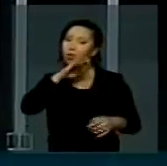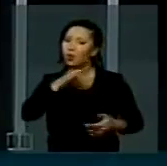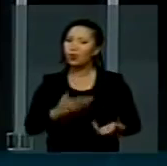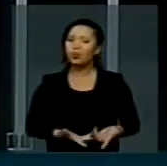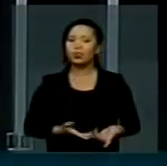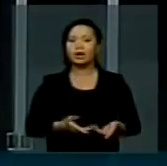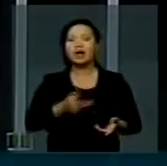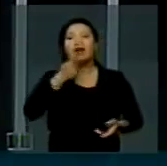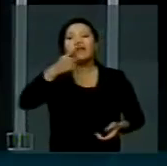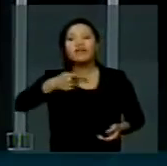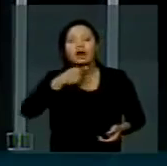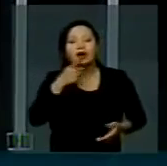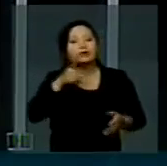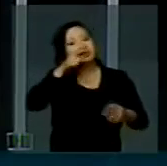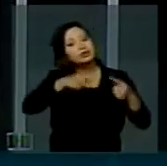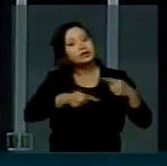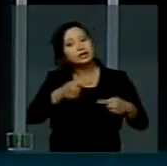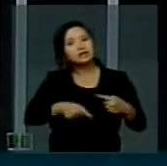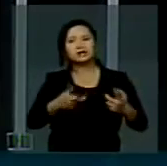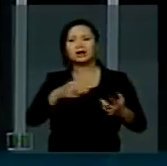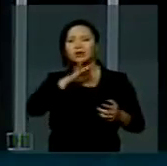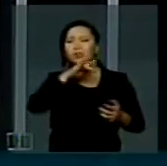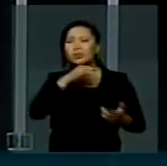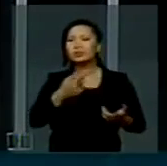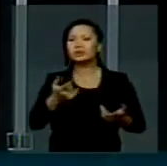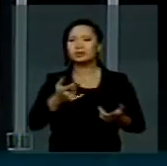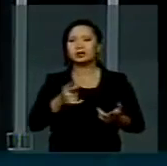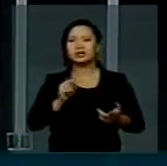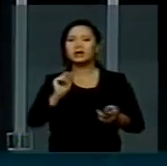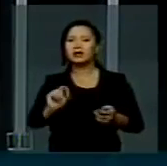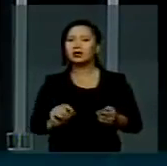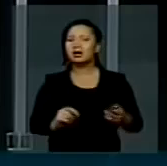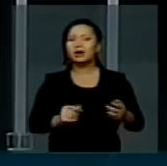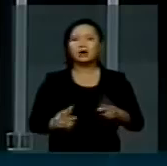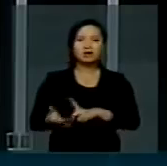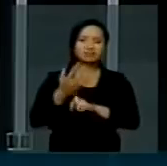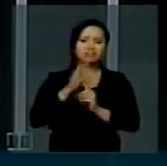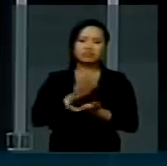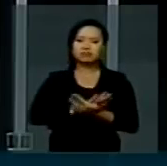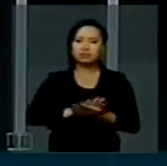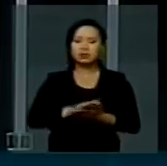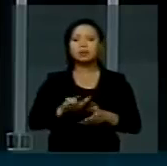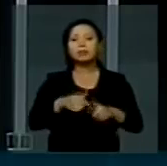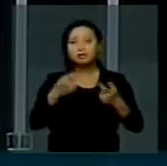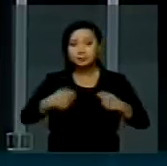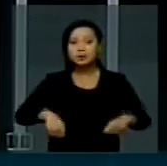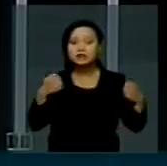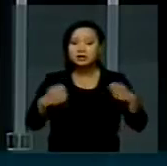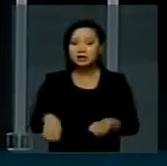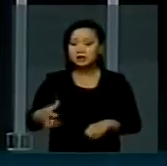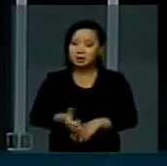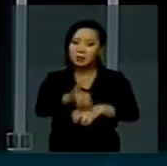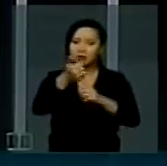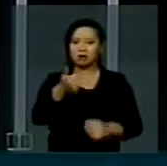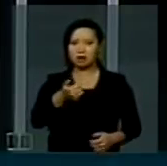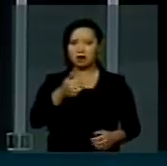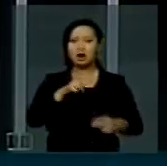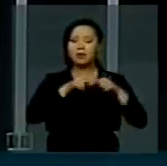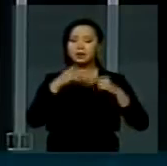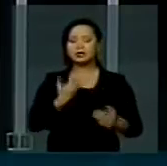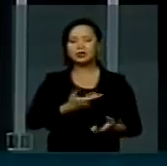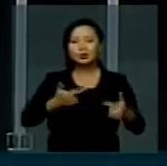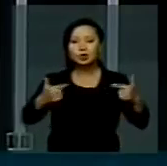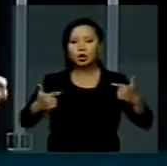uma crítica que não leva em consideração sequer a própria necessidade de, na política, melhorar a política. Nós lutamos muito por uma